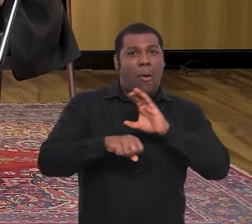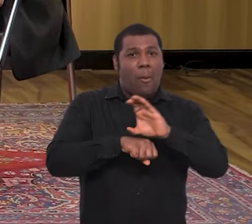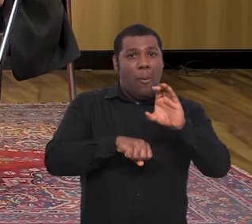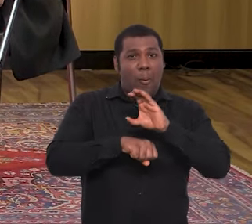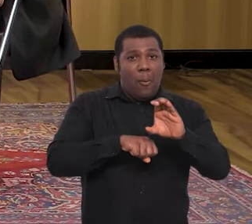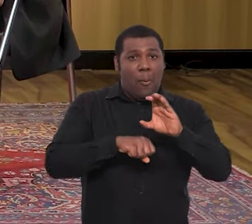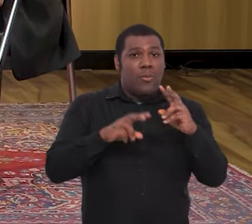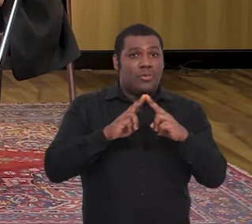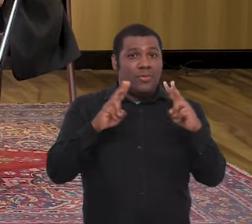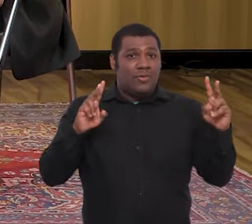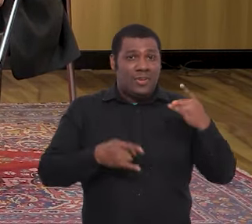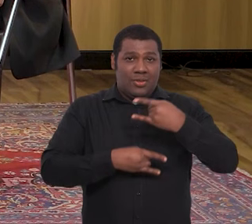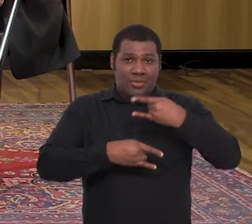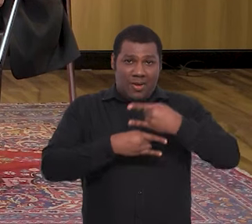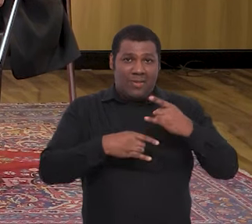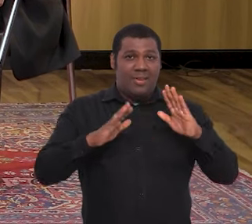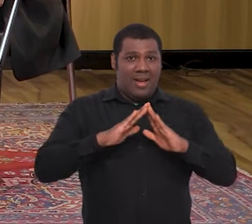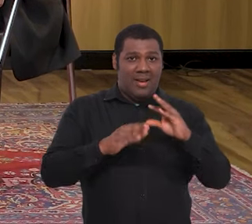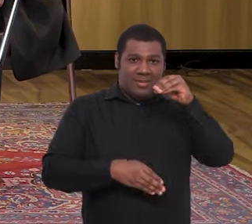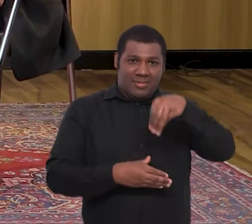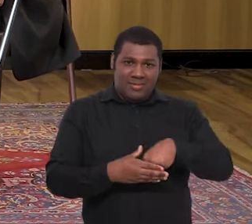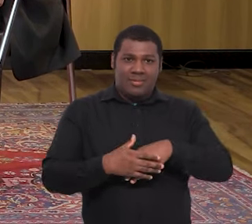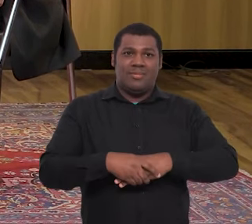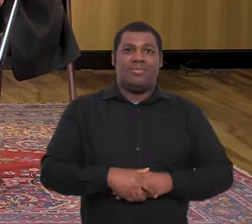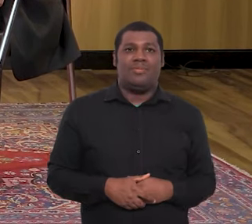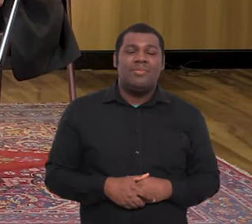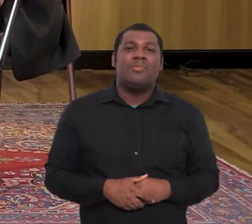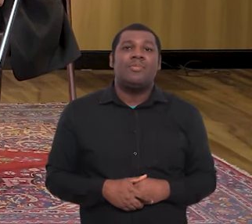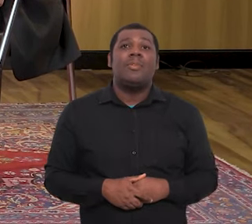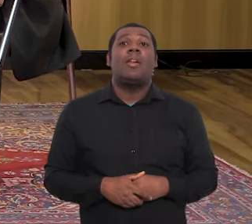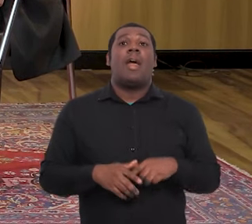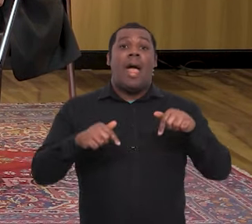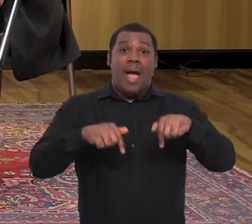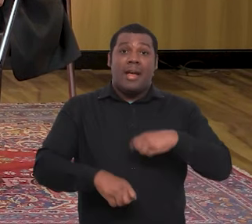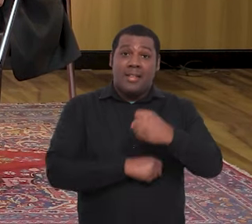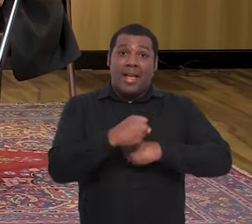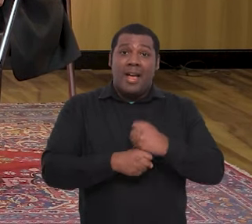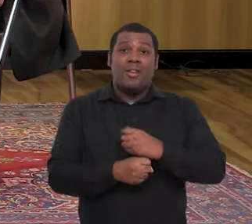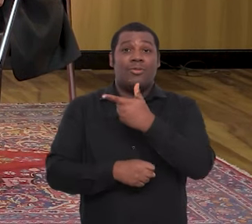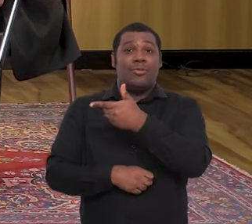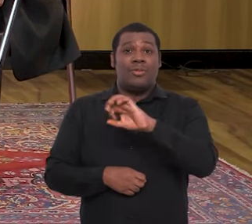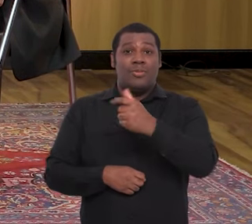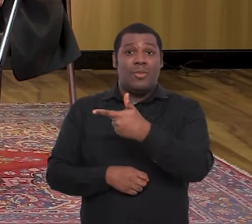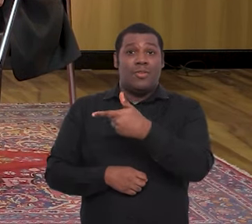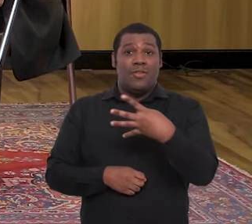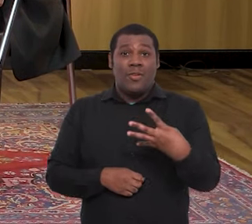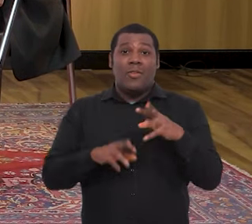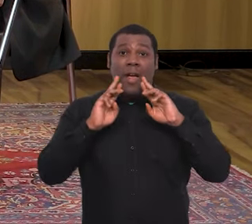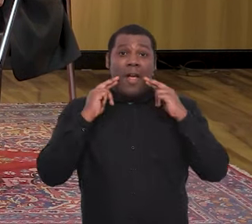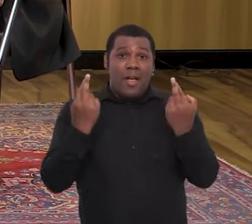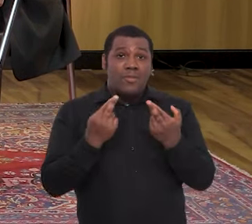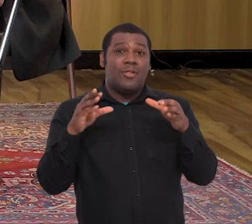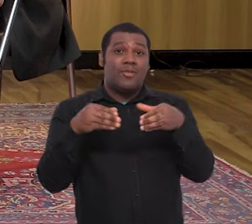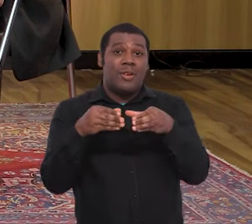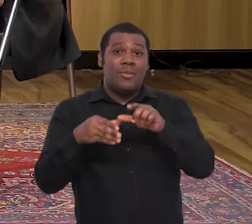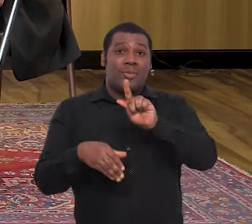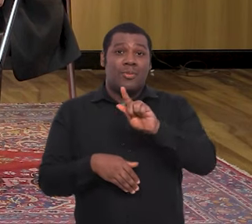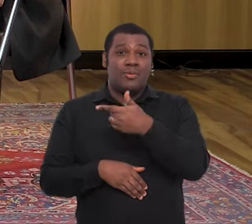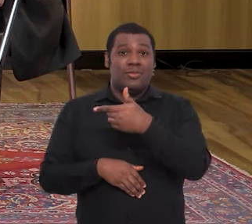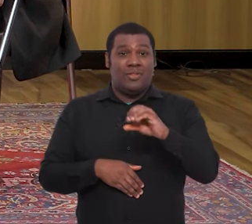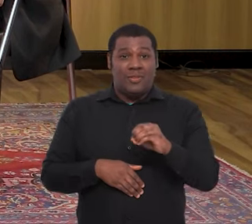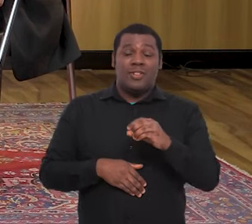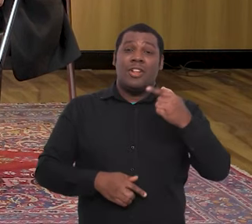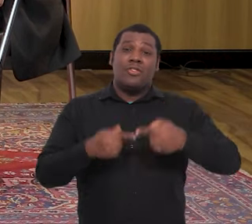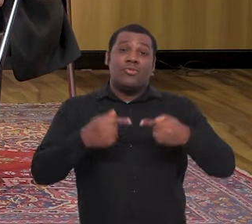temos no Brasil um grande evento que é o G20 o senhor o senhor lidera o grupo de trabalho e emprego né que tá discutindo igualdade de